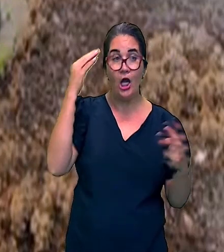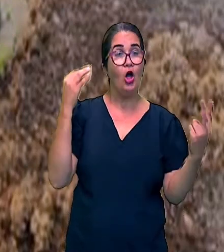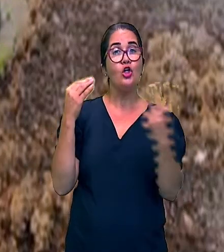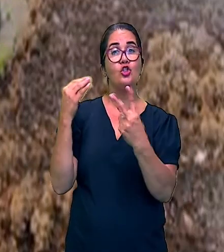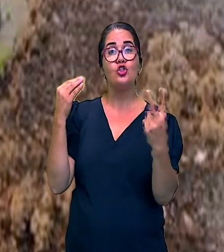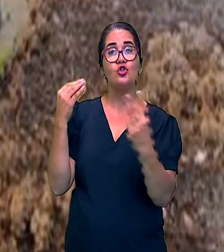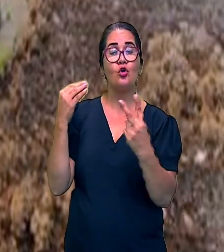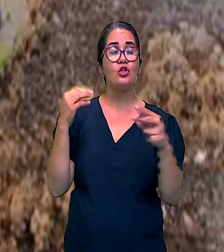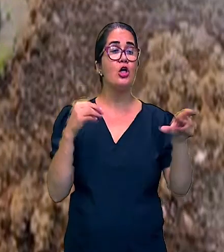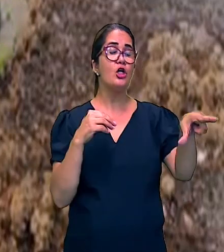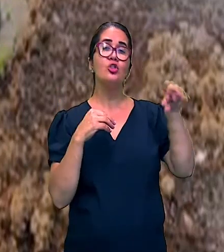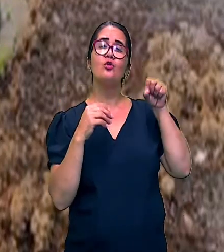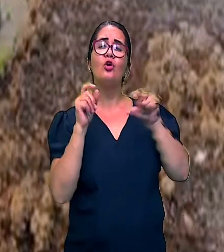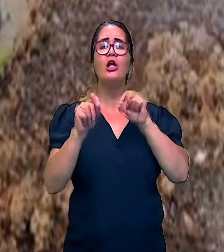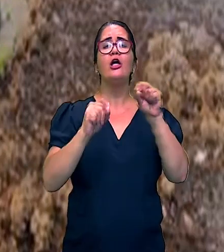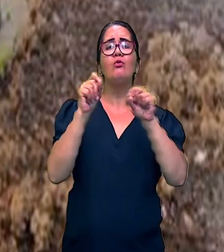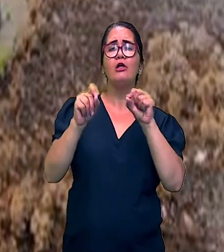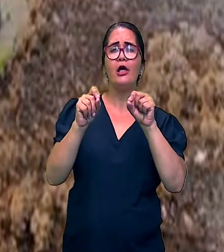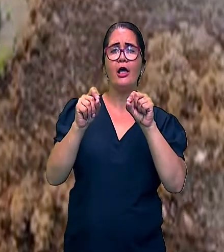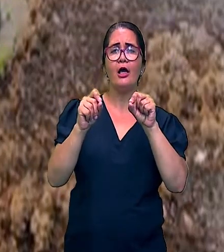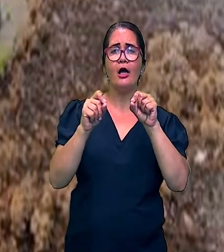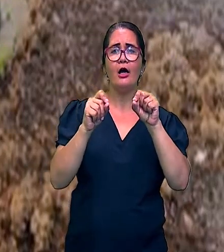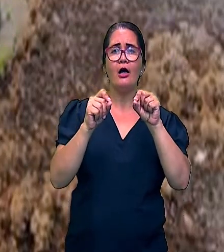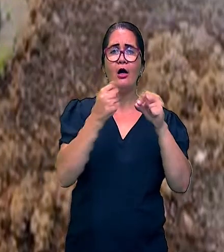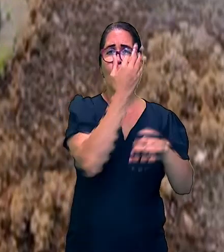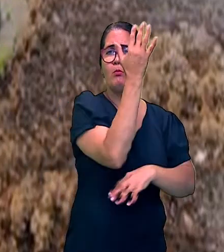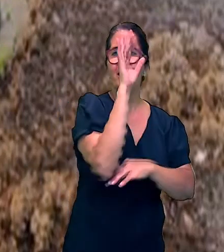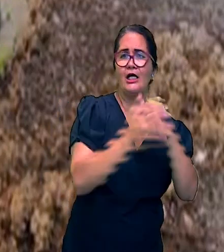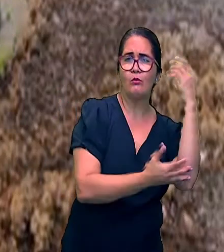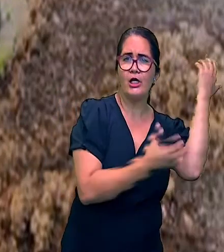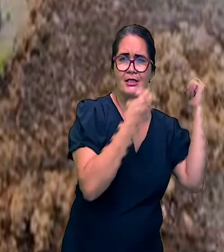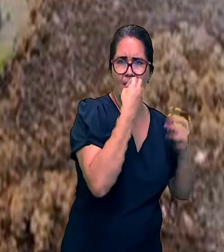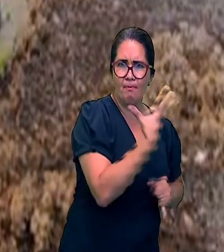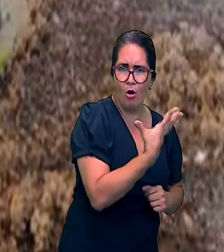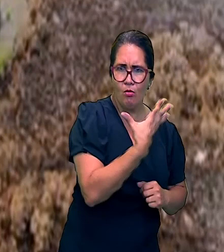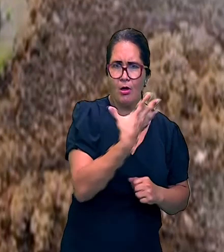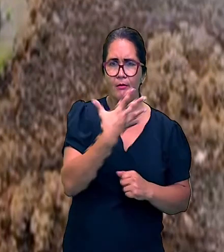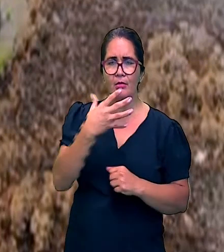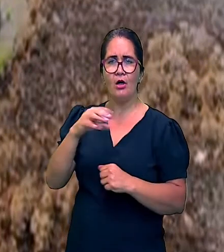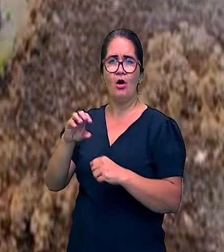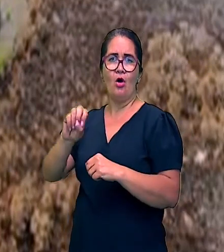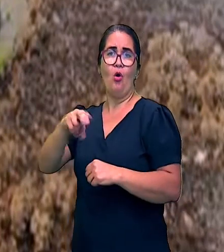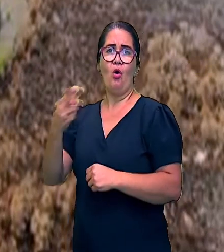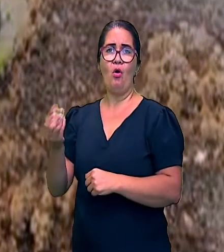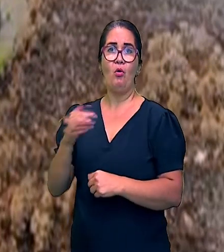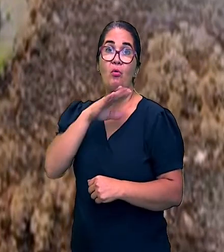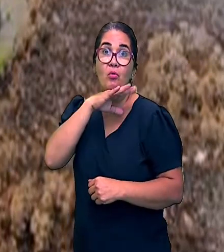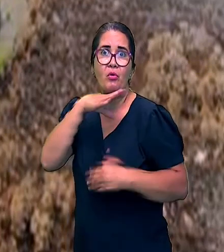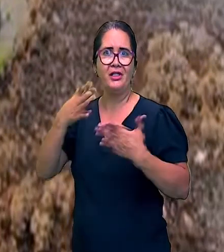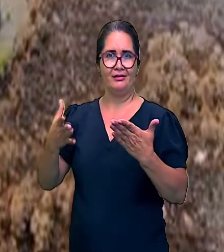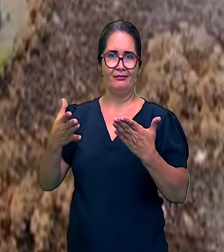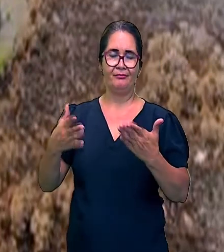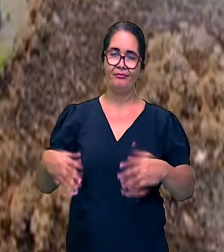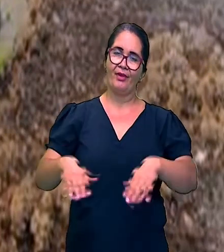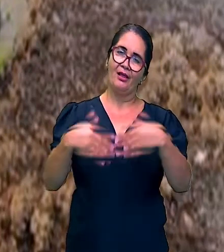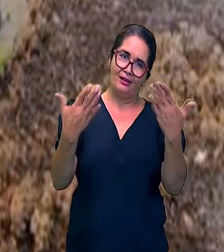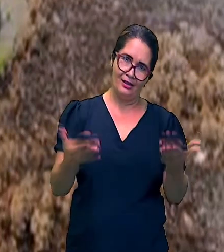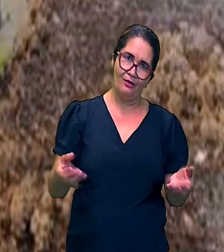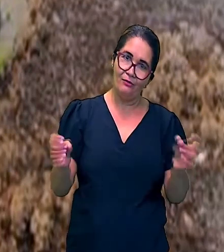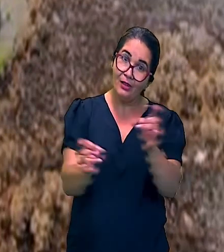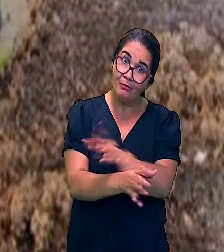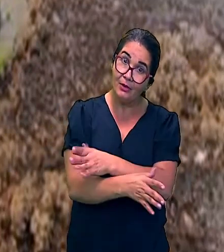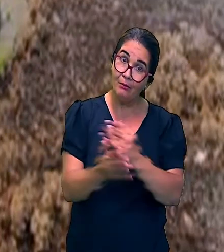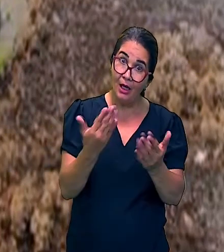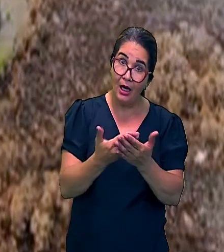isso, nós finalizamos mais uma aula. E para acessar as nossas atividades na plataforma